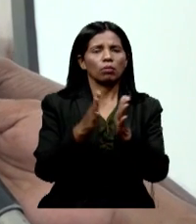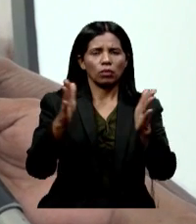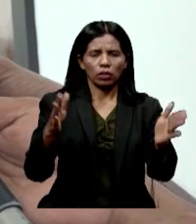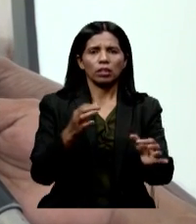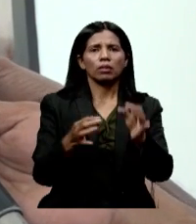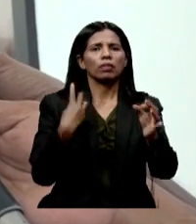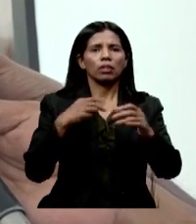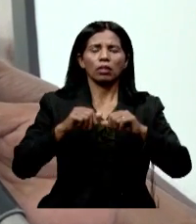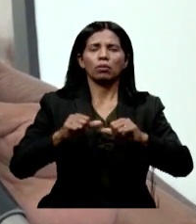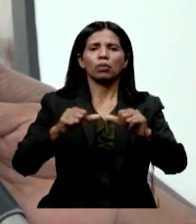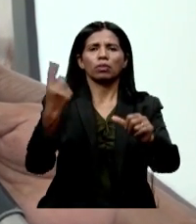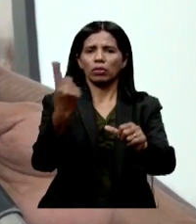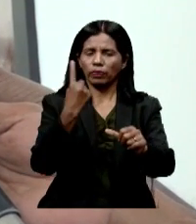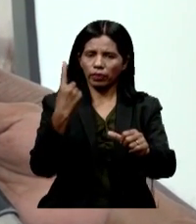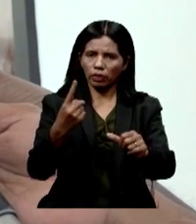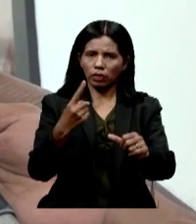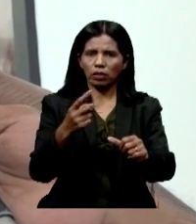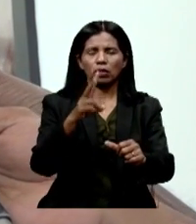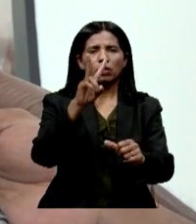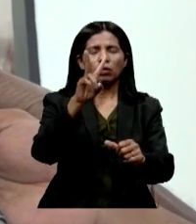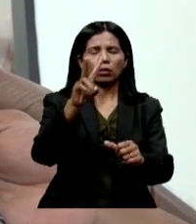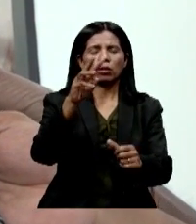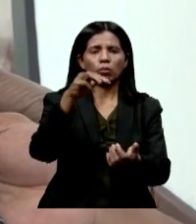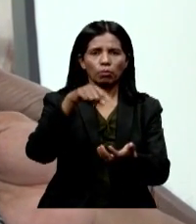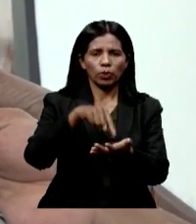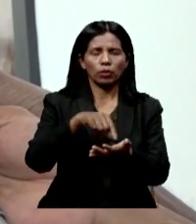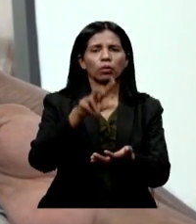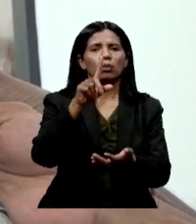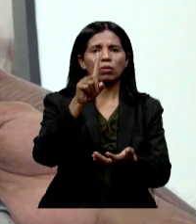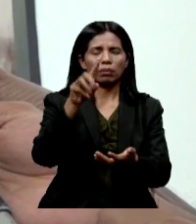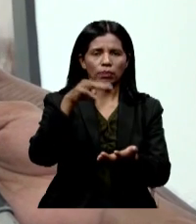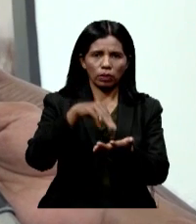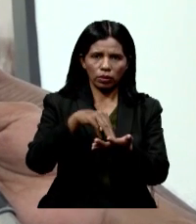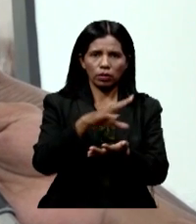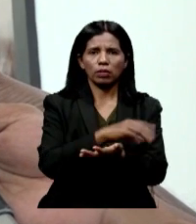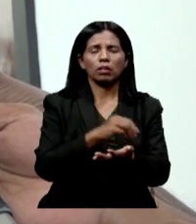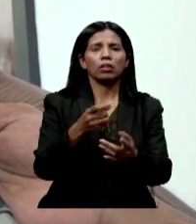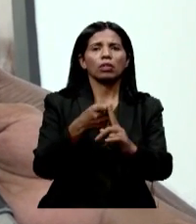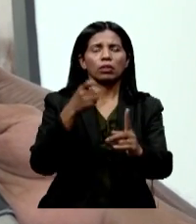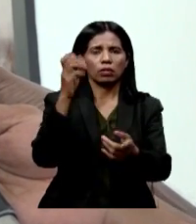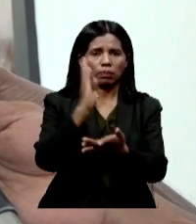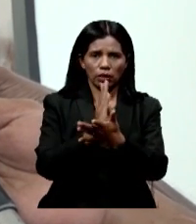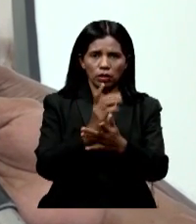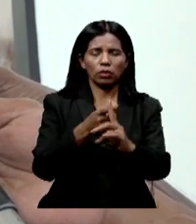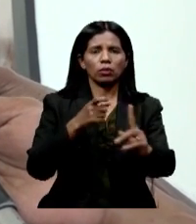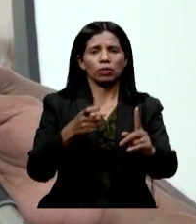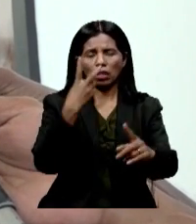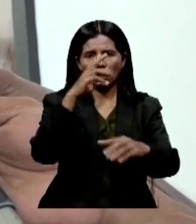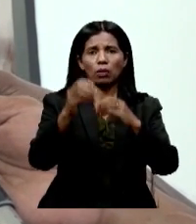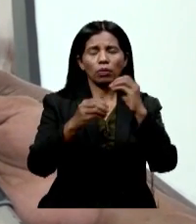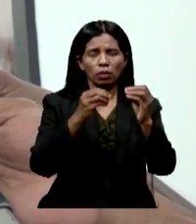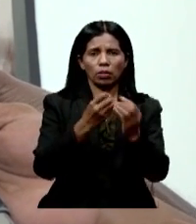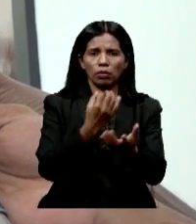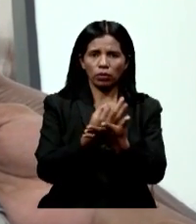que tá continua mantém o 2.1 bilhões, da maneira que ali o exercício comitê revisão orçamento e da